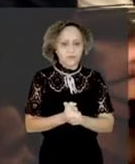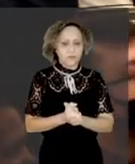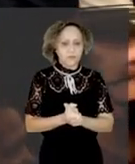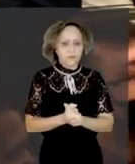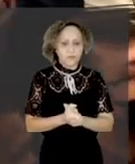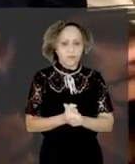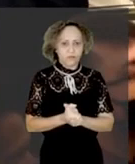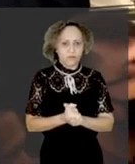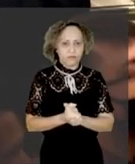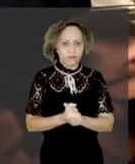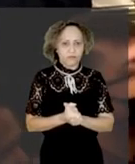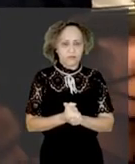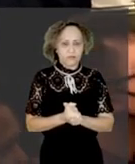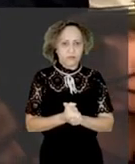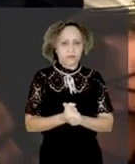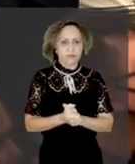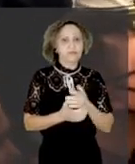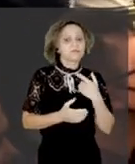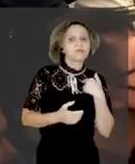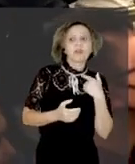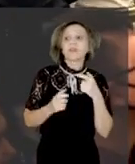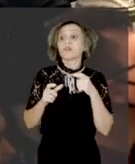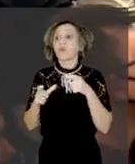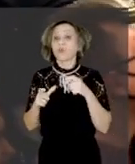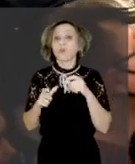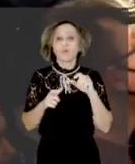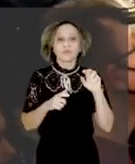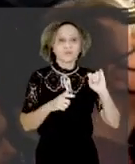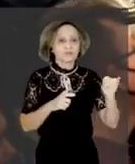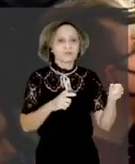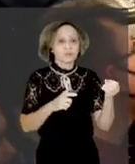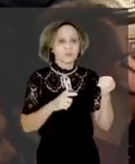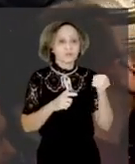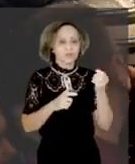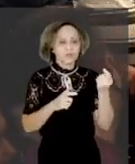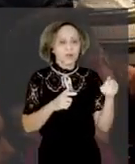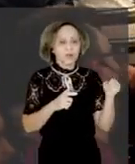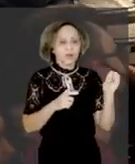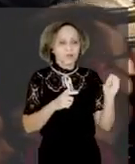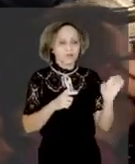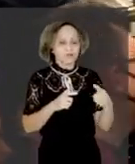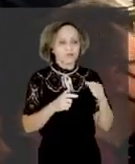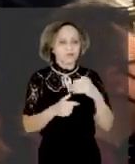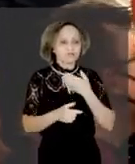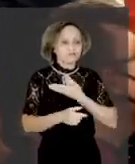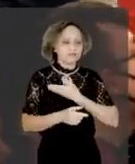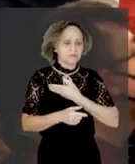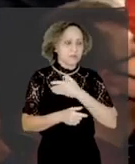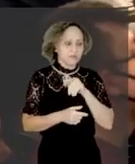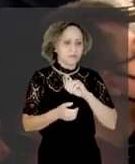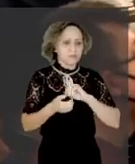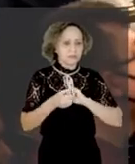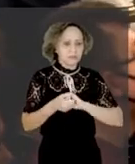mesa uma das atrizes do filme, neta de Marighella.